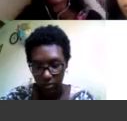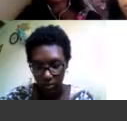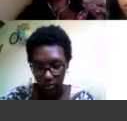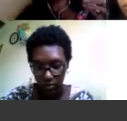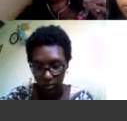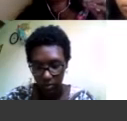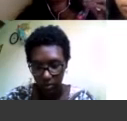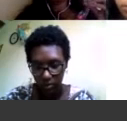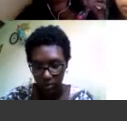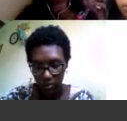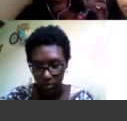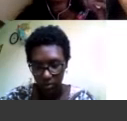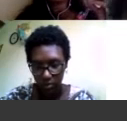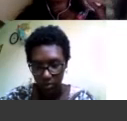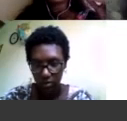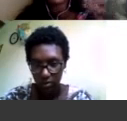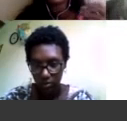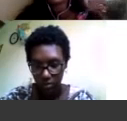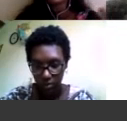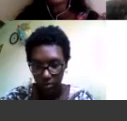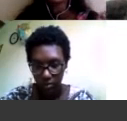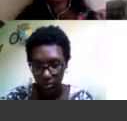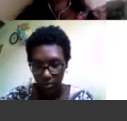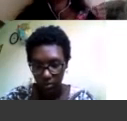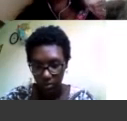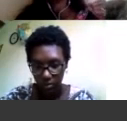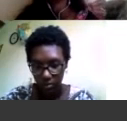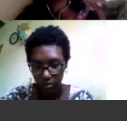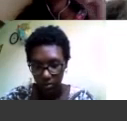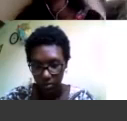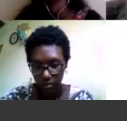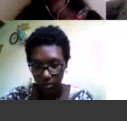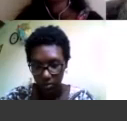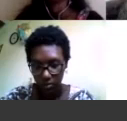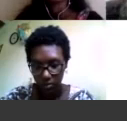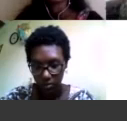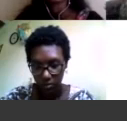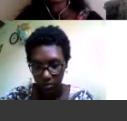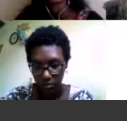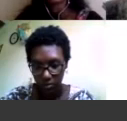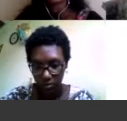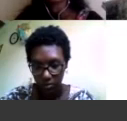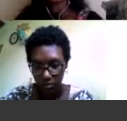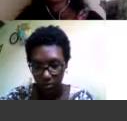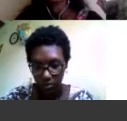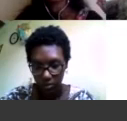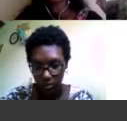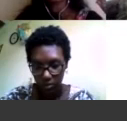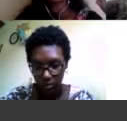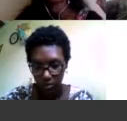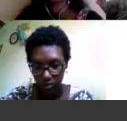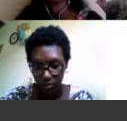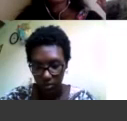de idas e vindas, né, porque muitas vezes a gente planeja algo e, dadas as circunstâncias que a gente tem lidado